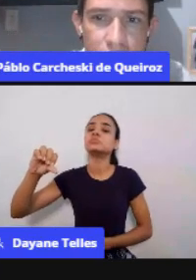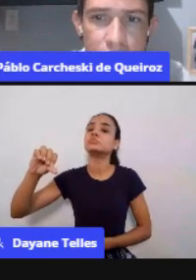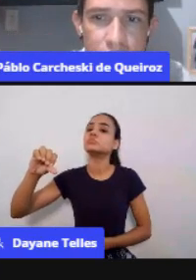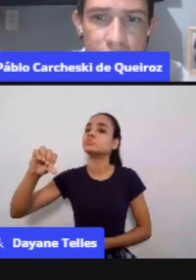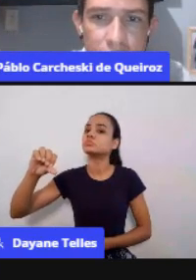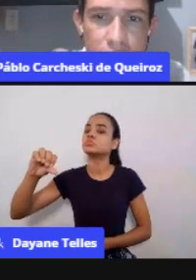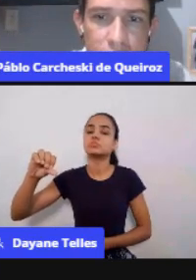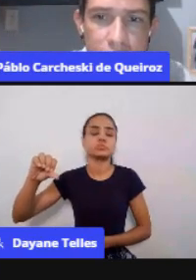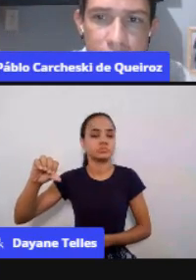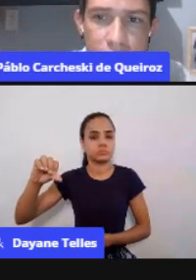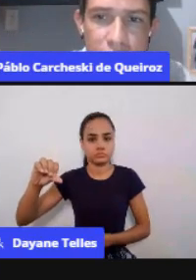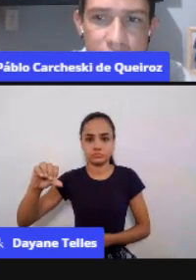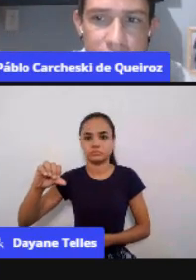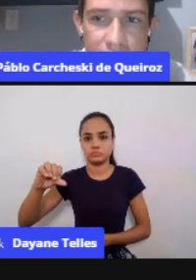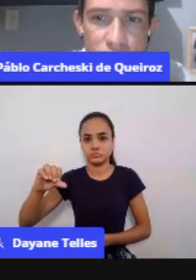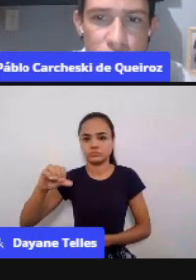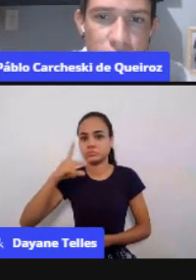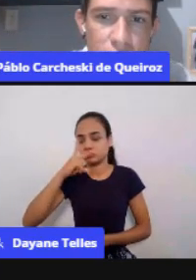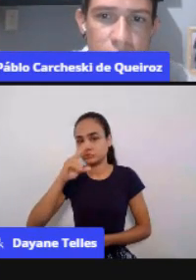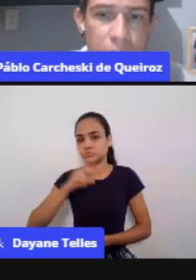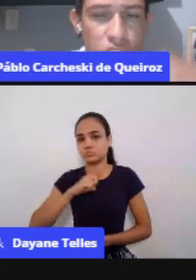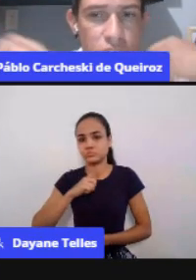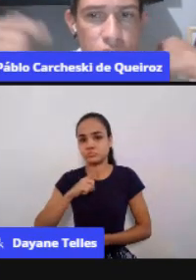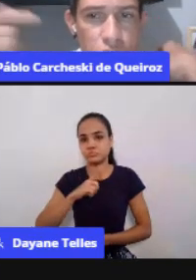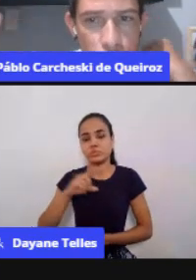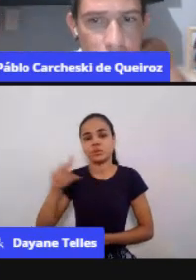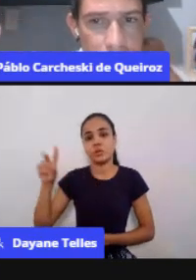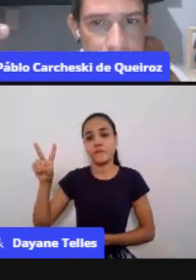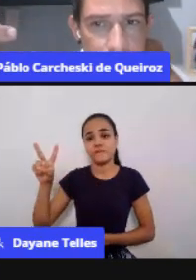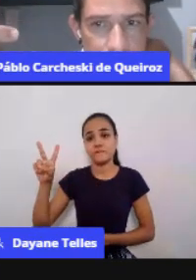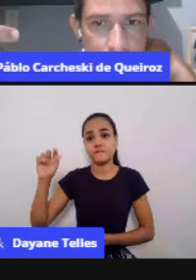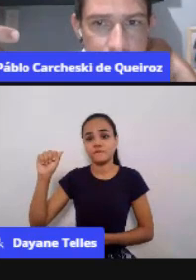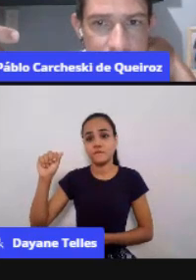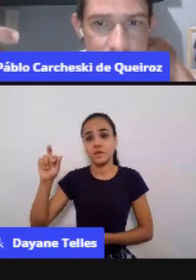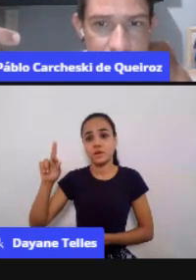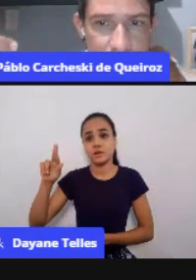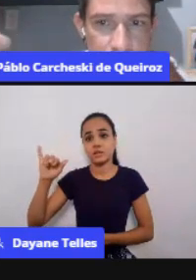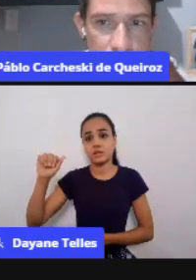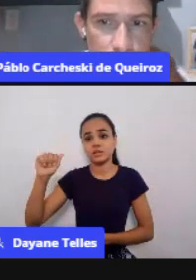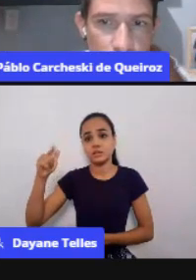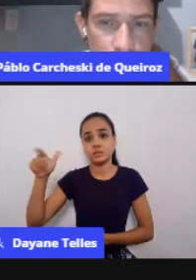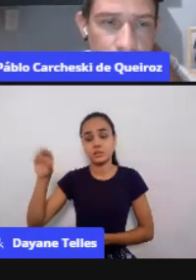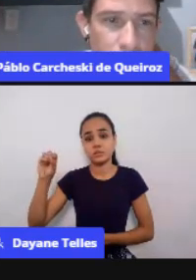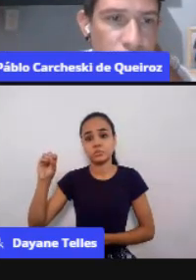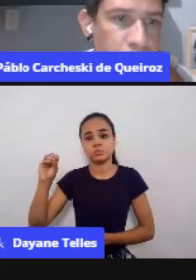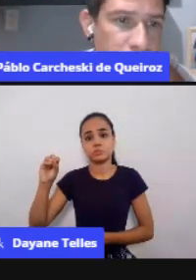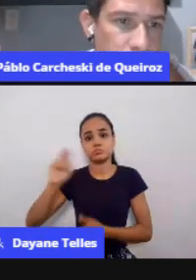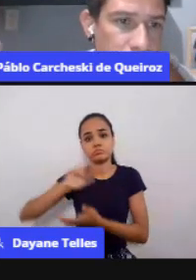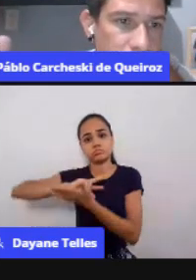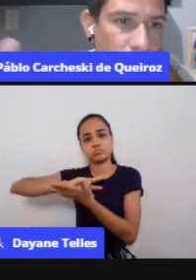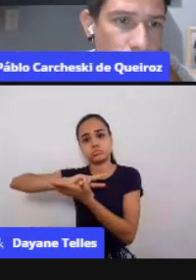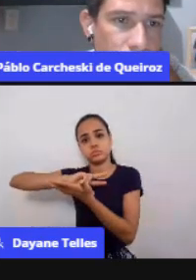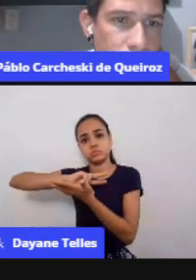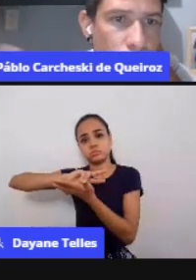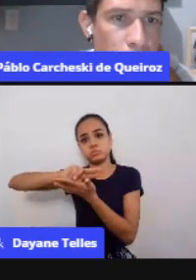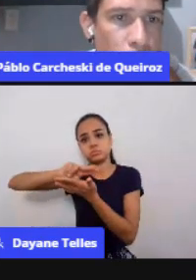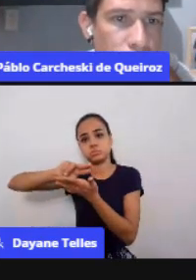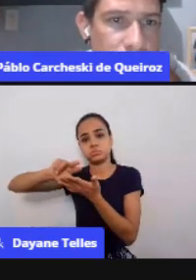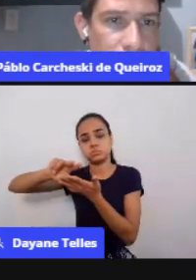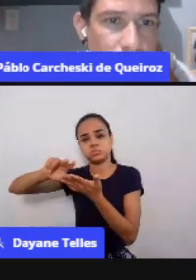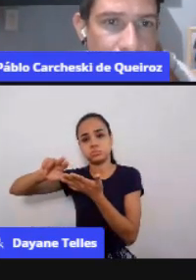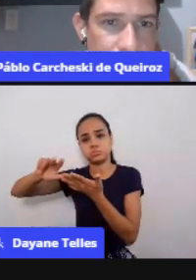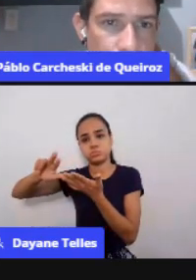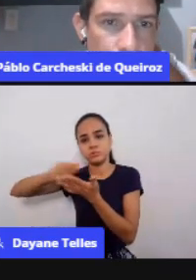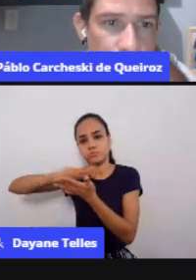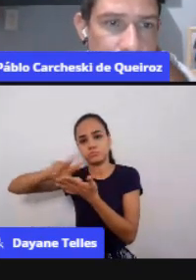né? Que aí ele vai tratar de medidas de volume, né? A habilidade vai tratar de medidas de volume de prismas. Então, não é só